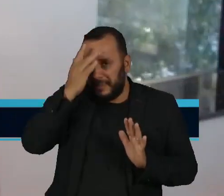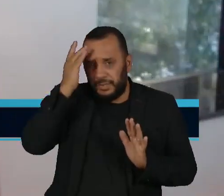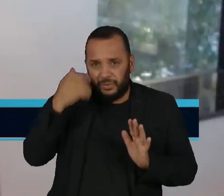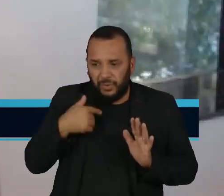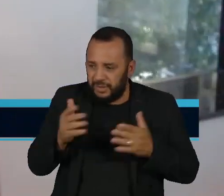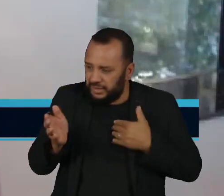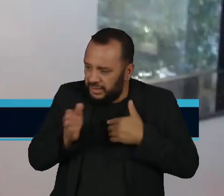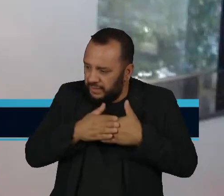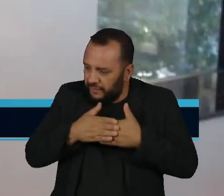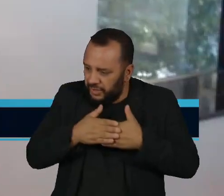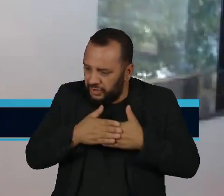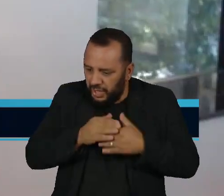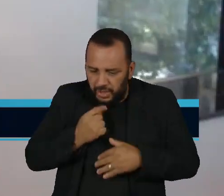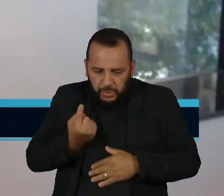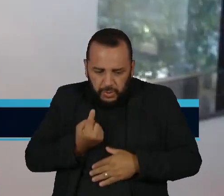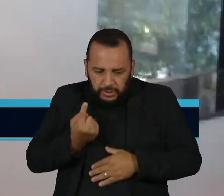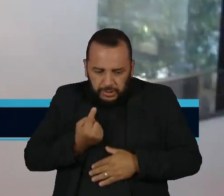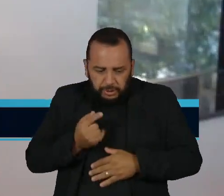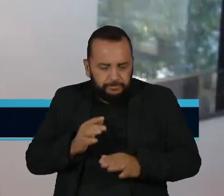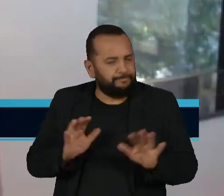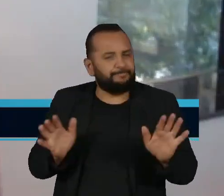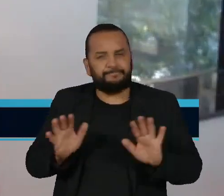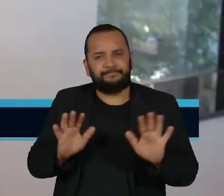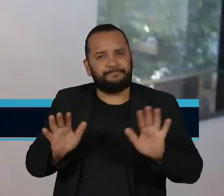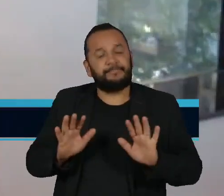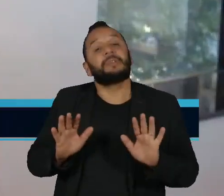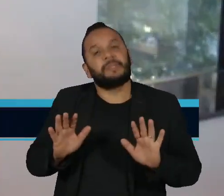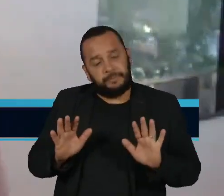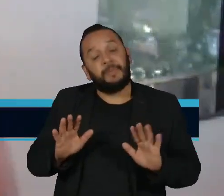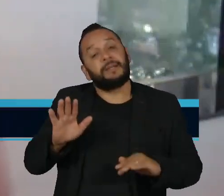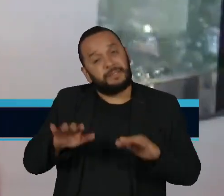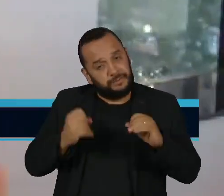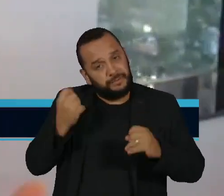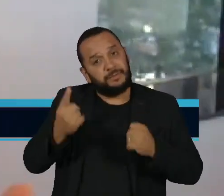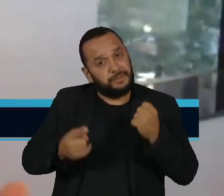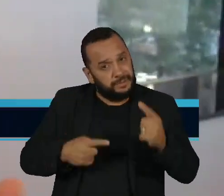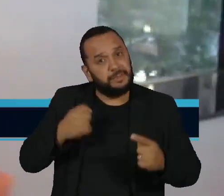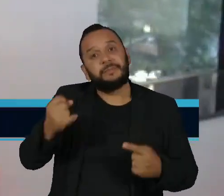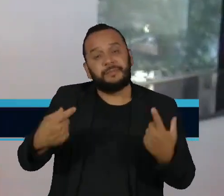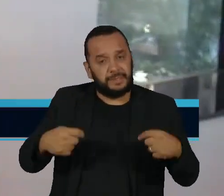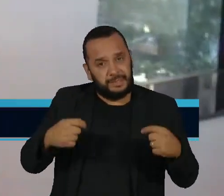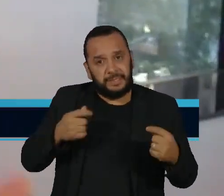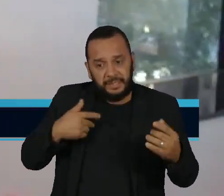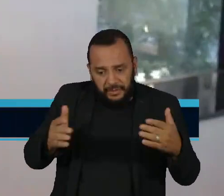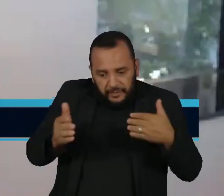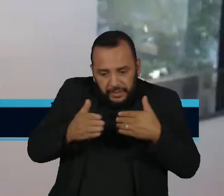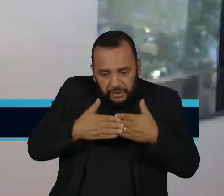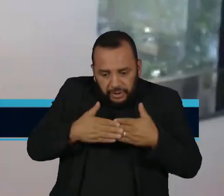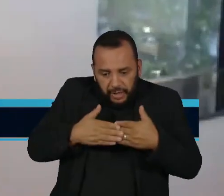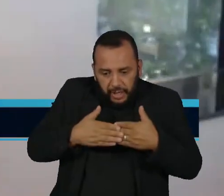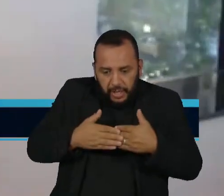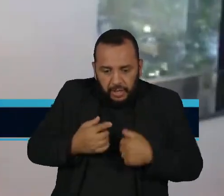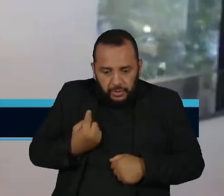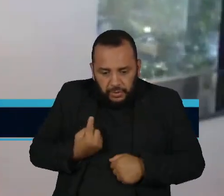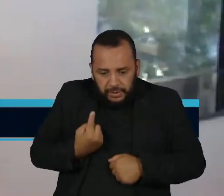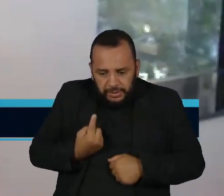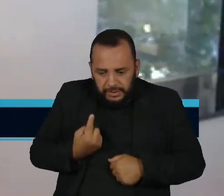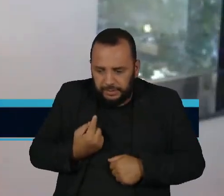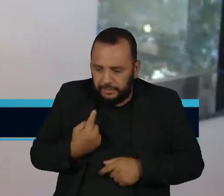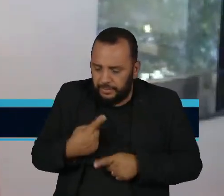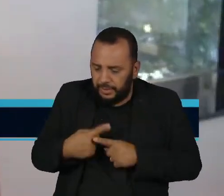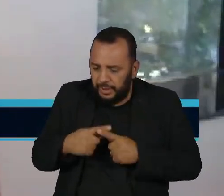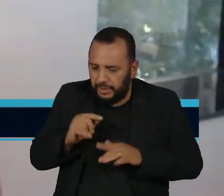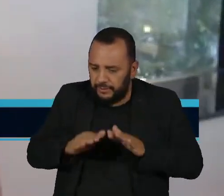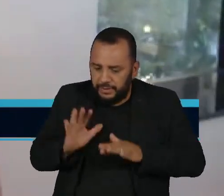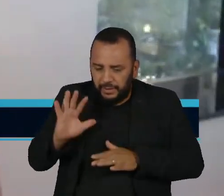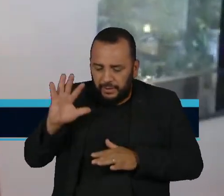se aconchegar. E muitas vezes a vida exige isso. A gente tem uma série de situações que causam tristeza. A gente saber ficar